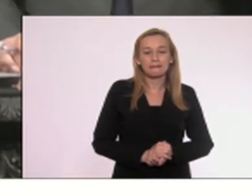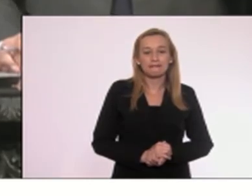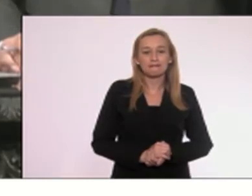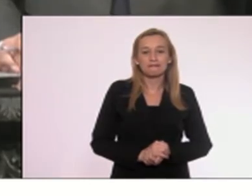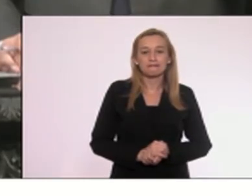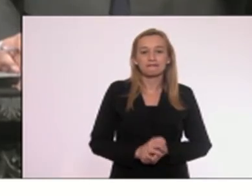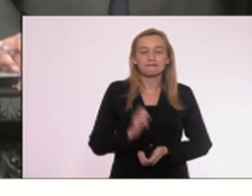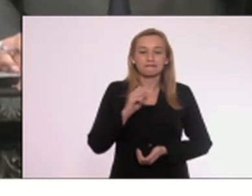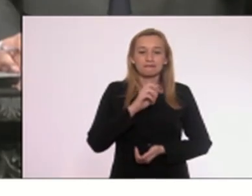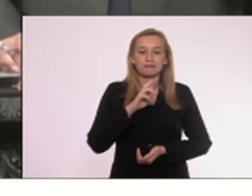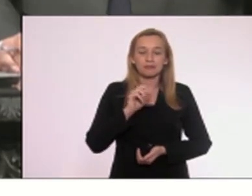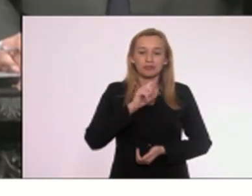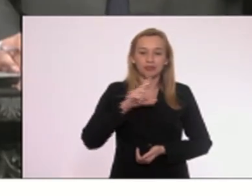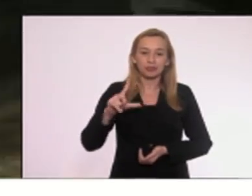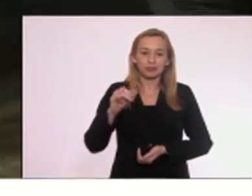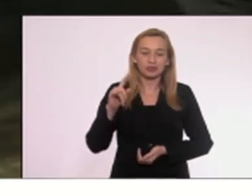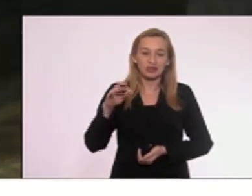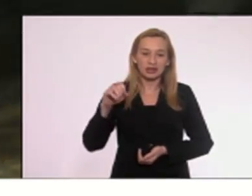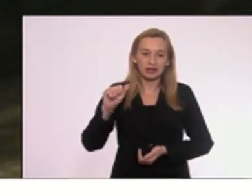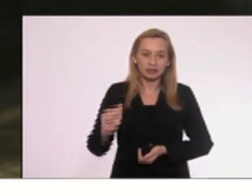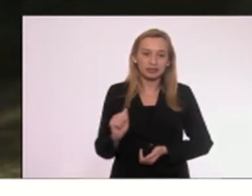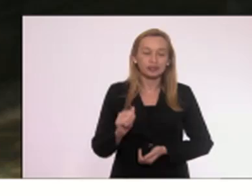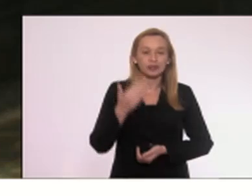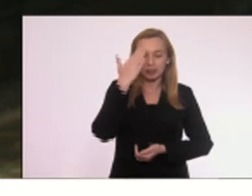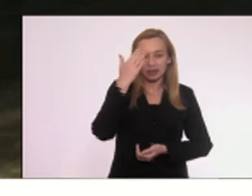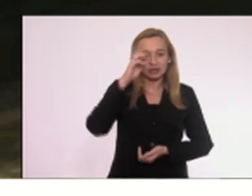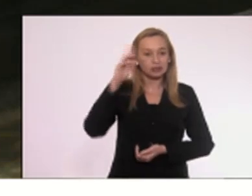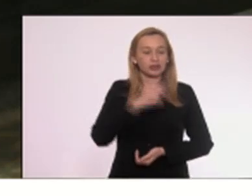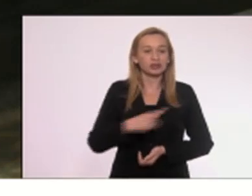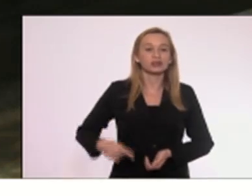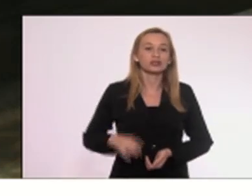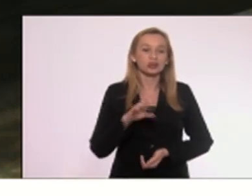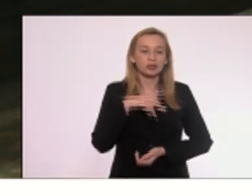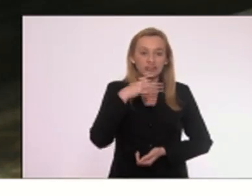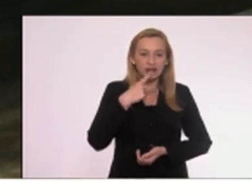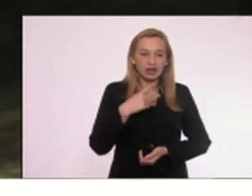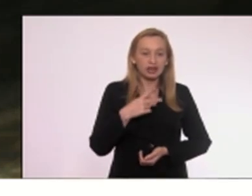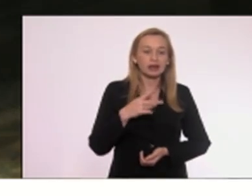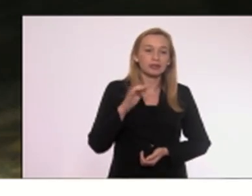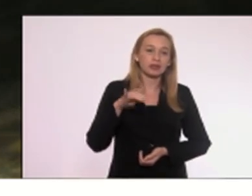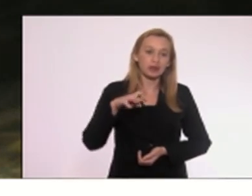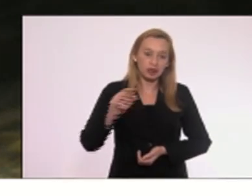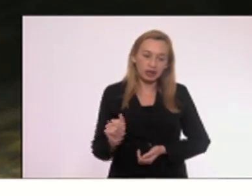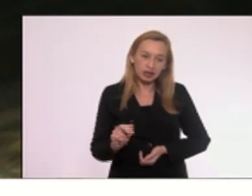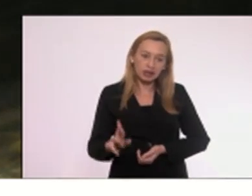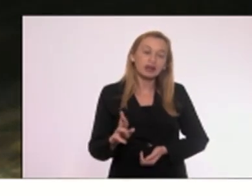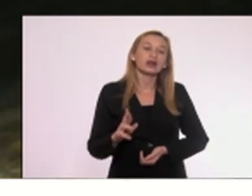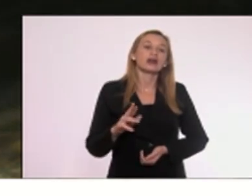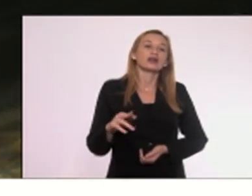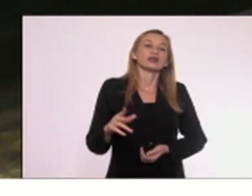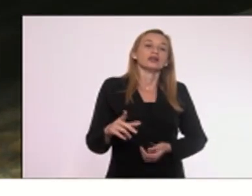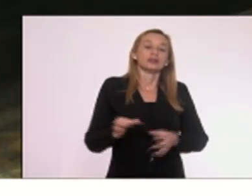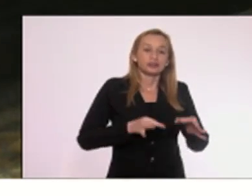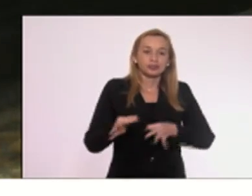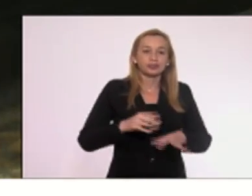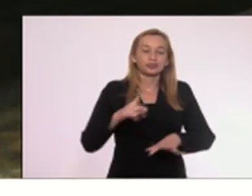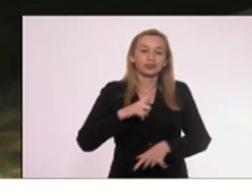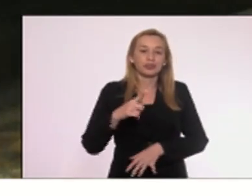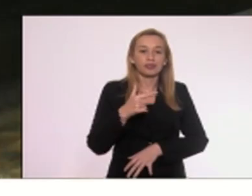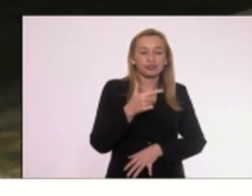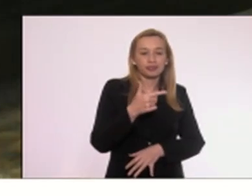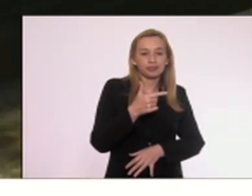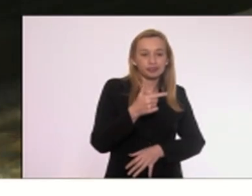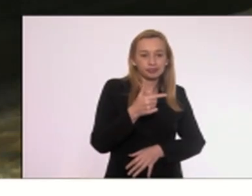Coronel Salema, por favor. Obrigado, presidente. É só para dar um esclarecimento. O PROERD é um programa que já existe há 27 anos na corporação.